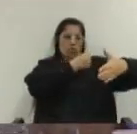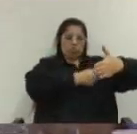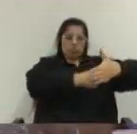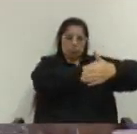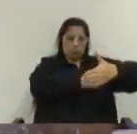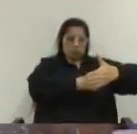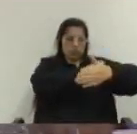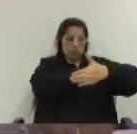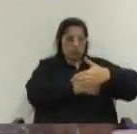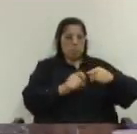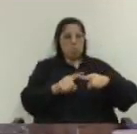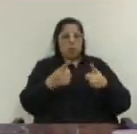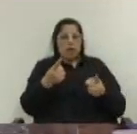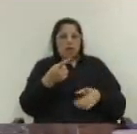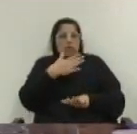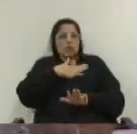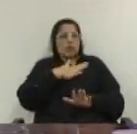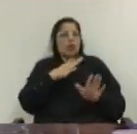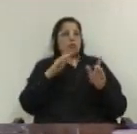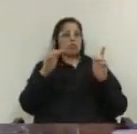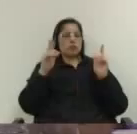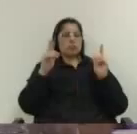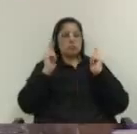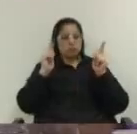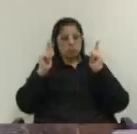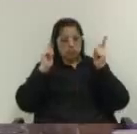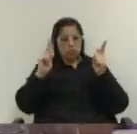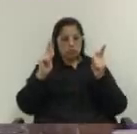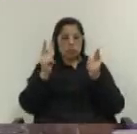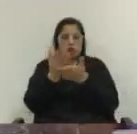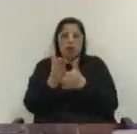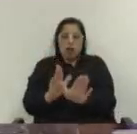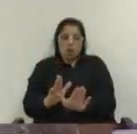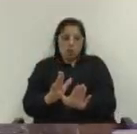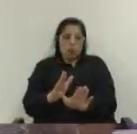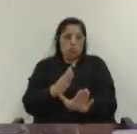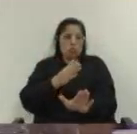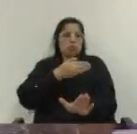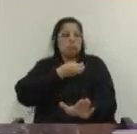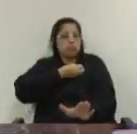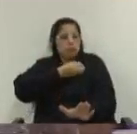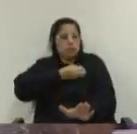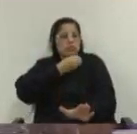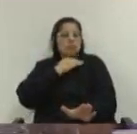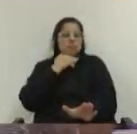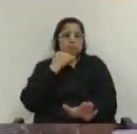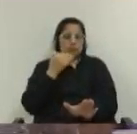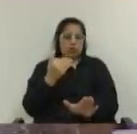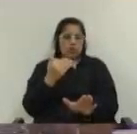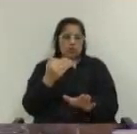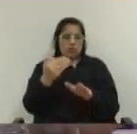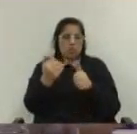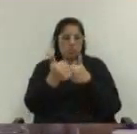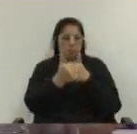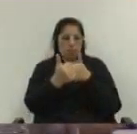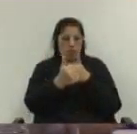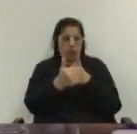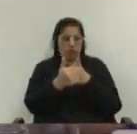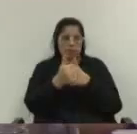estudantis contra a ditadura. Terminou sua vida vendendo doces e salgados no Hospital das Clínicas, na cidade de São